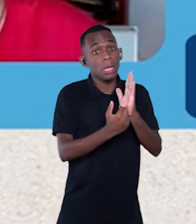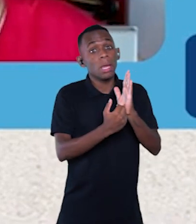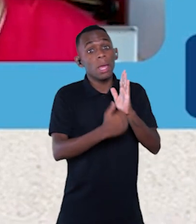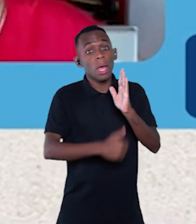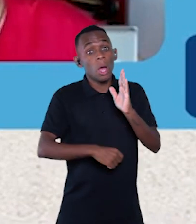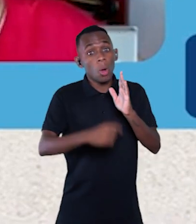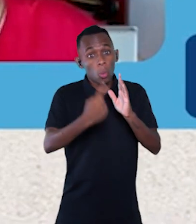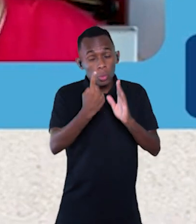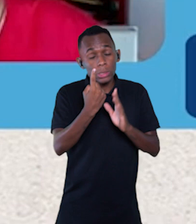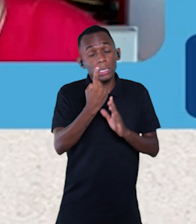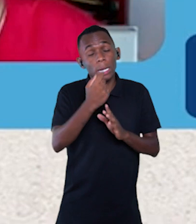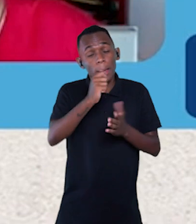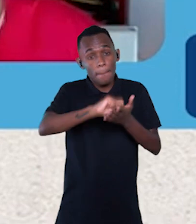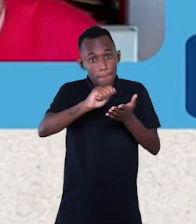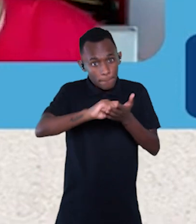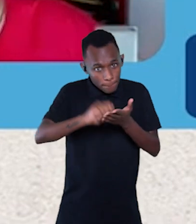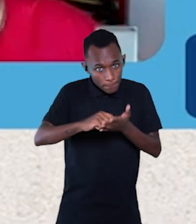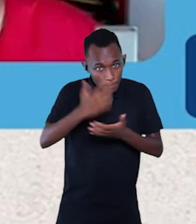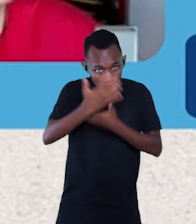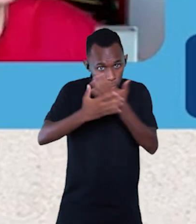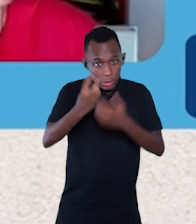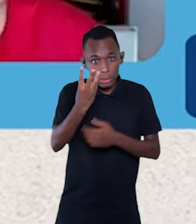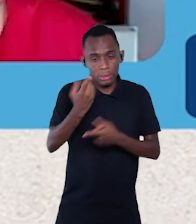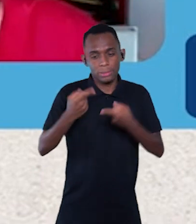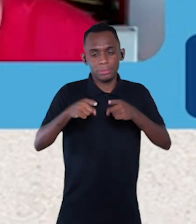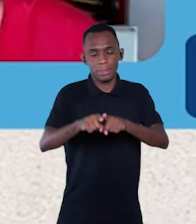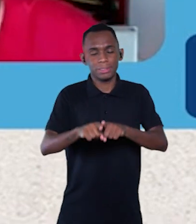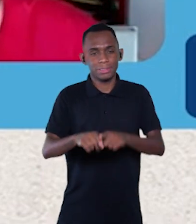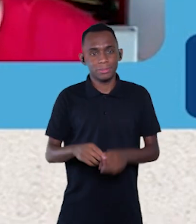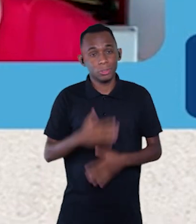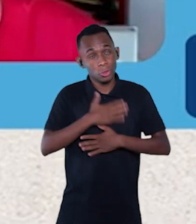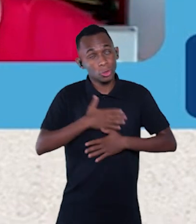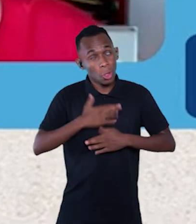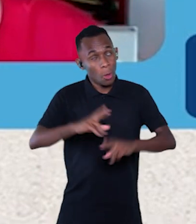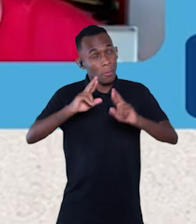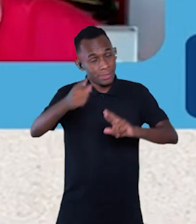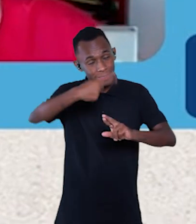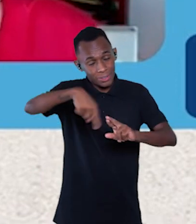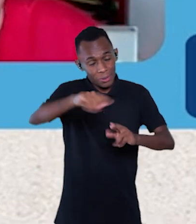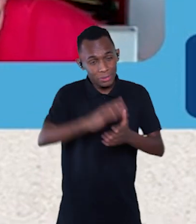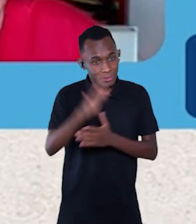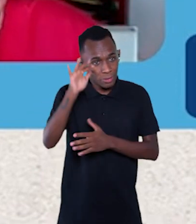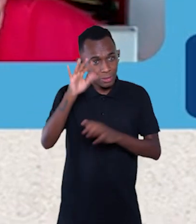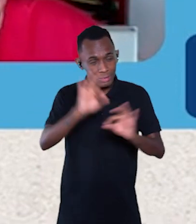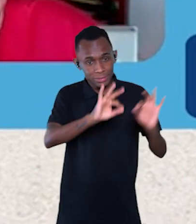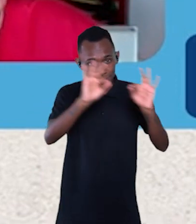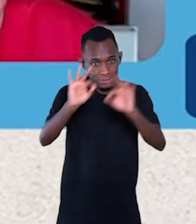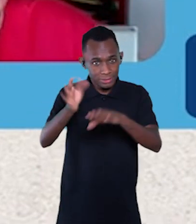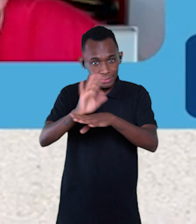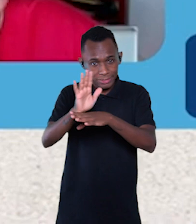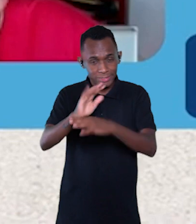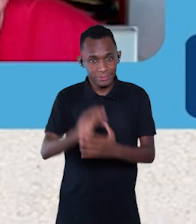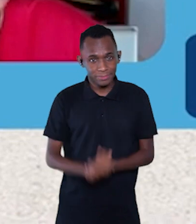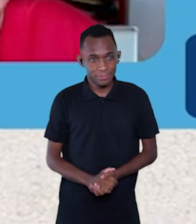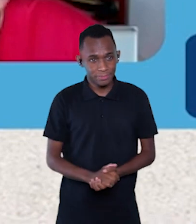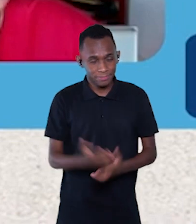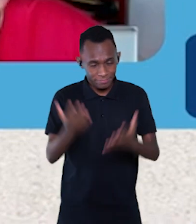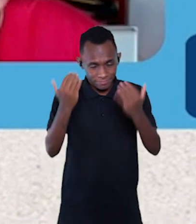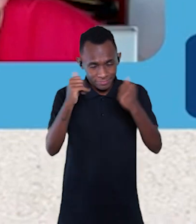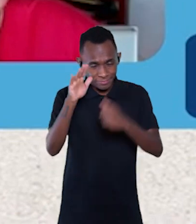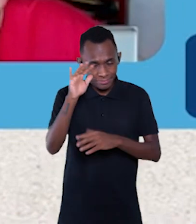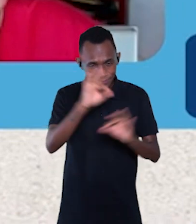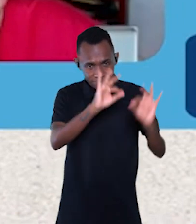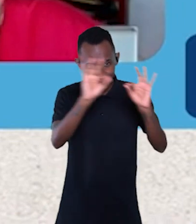a única música que foi feita por nós três. Tomara que vocês gostem. Eu já gostei. Vamos assistir. Tá no ponto aí, Gui? Tá no